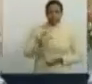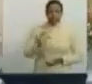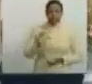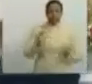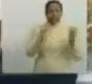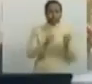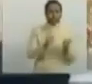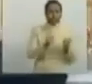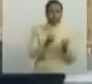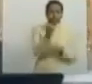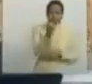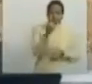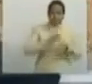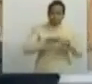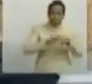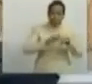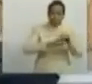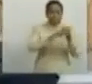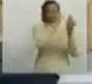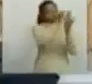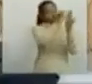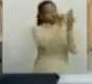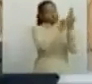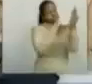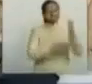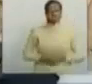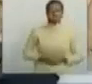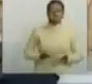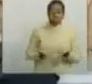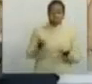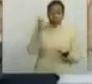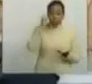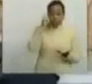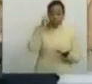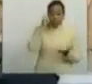programação. Imagina a Canção Nova só tendo uma hora de programação.